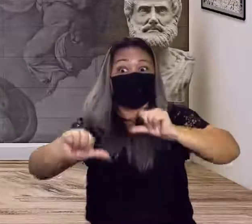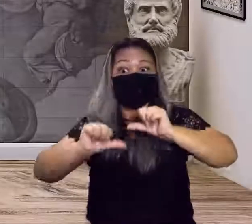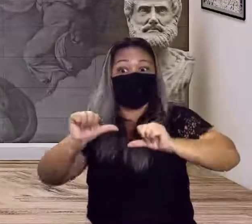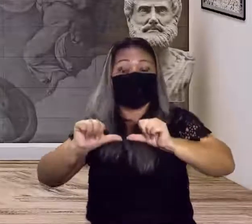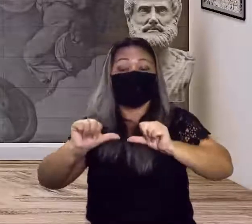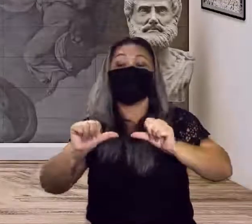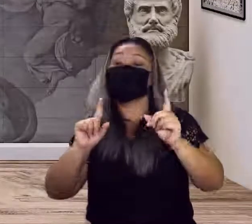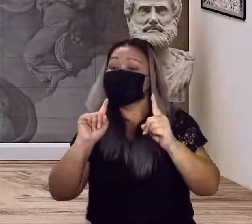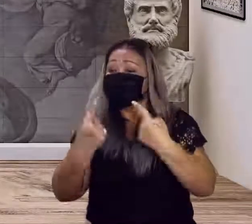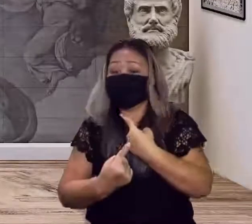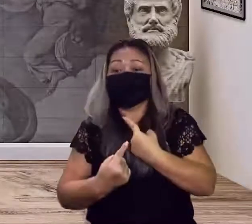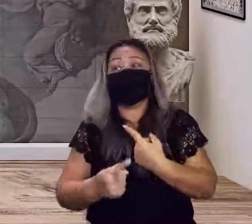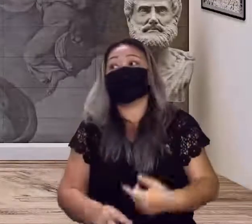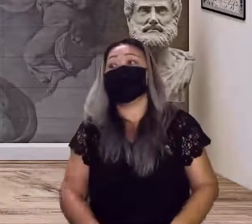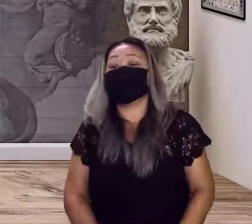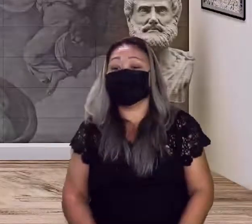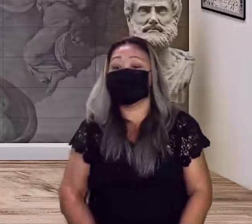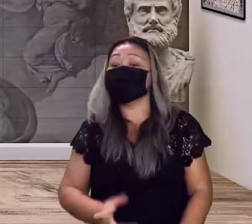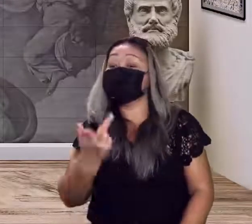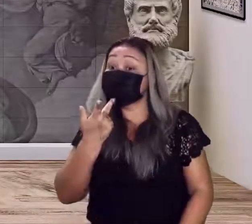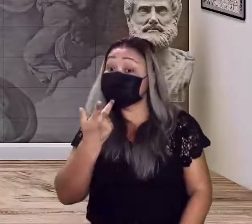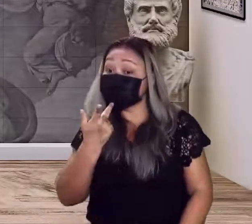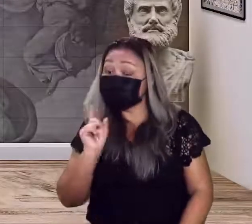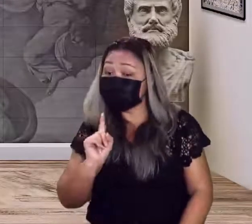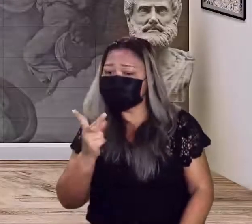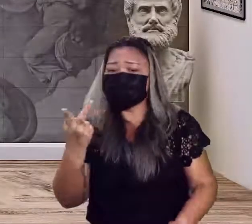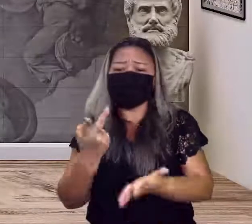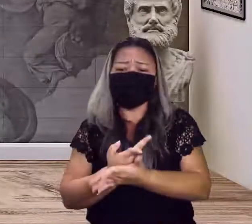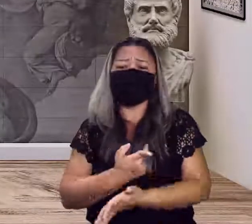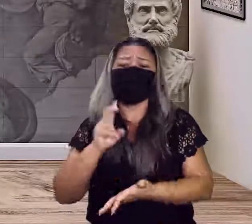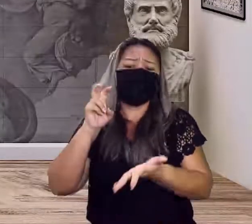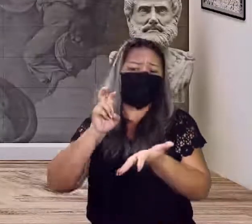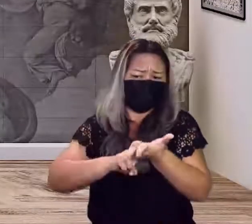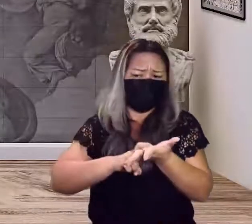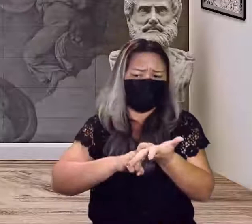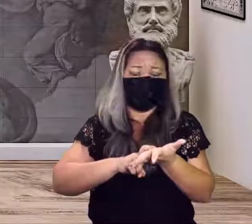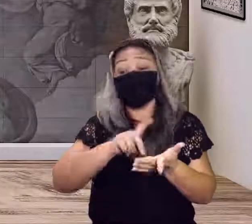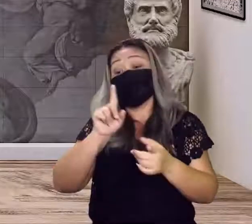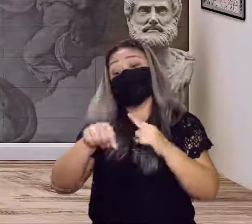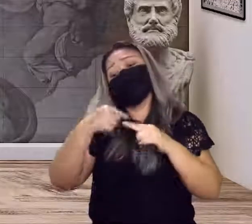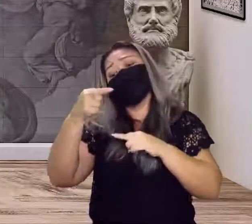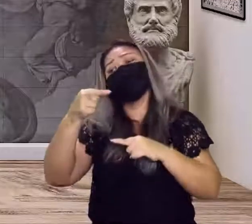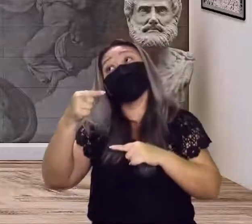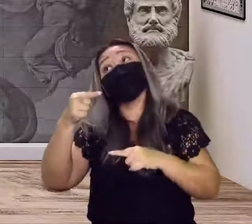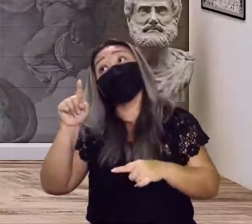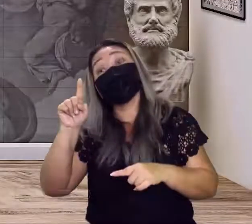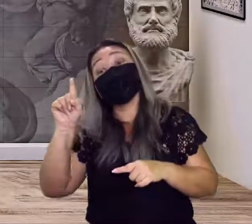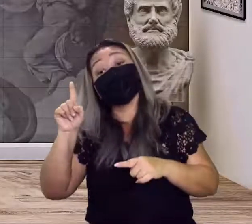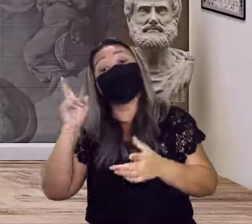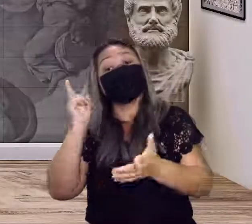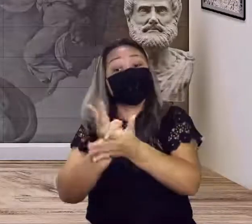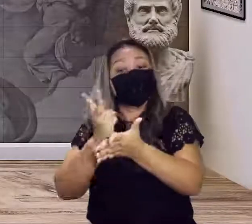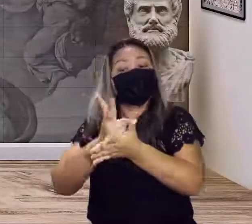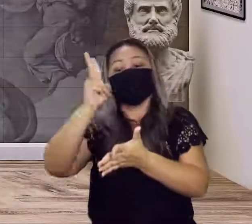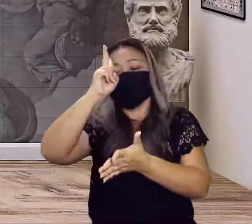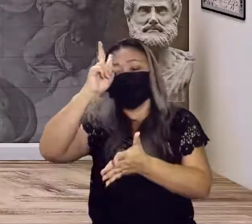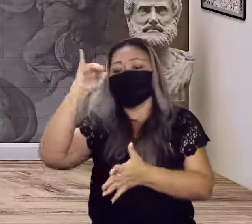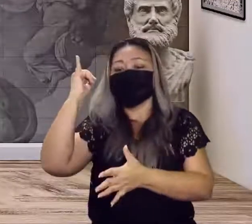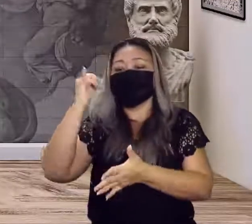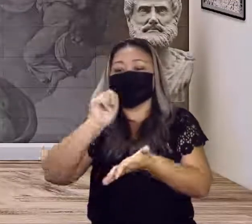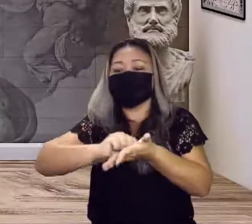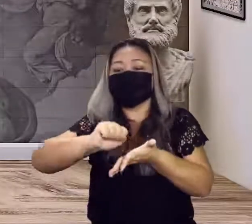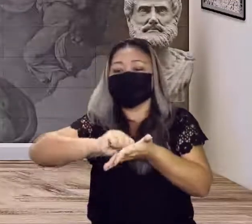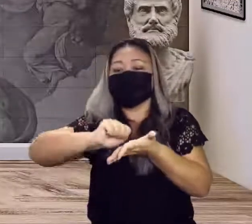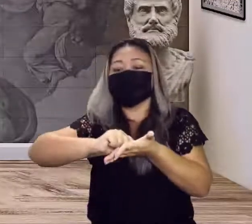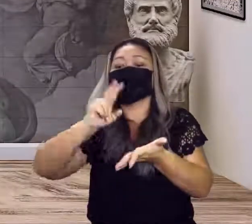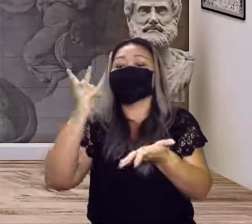É contraditório. Eu vou dizer, ó, o acontecimento foi de manhã. Aí eu chego depois lá na mesma história, no texto.